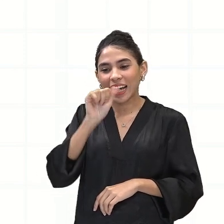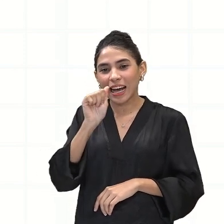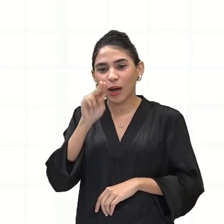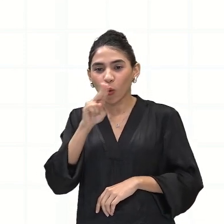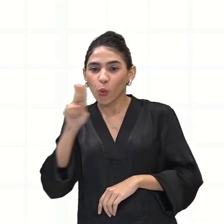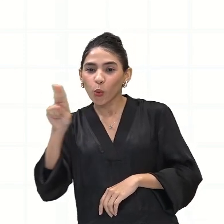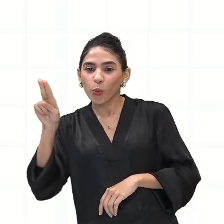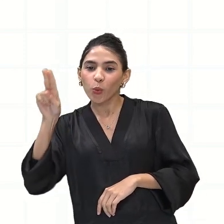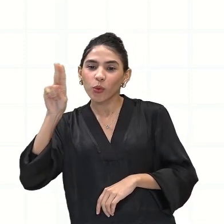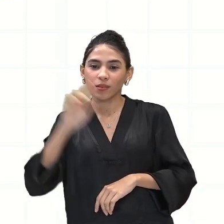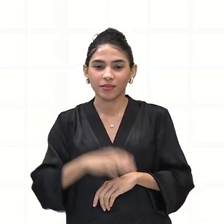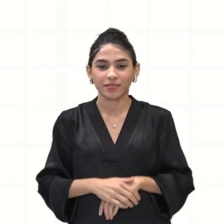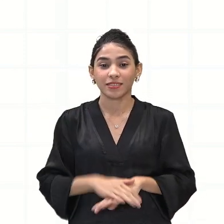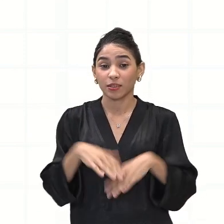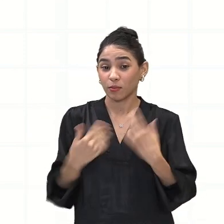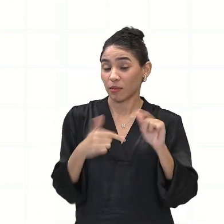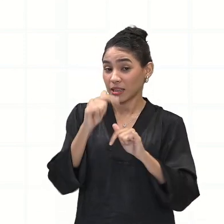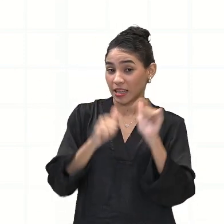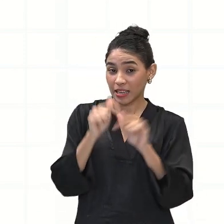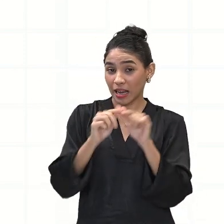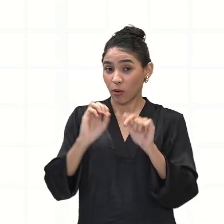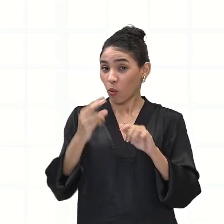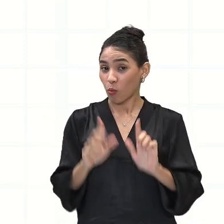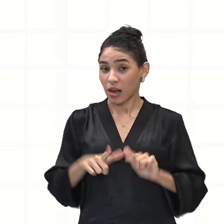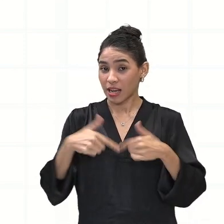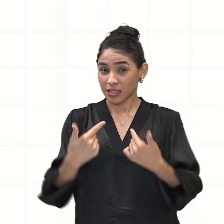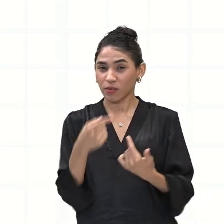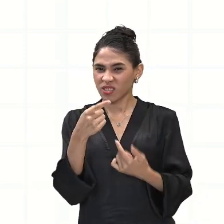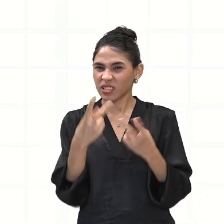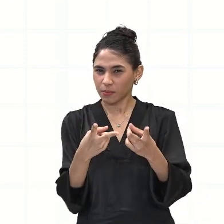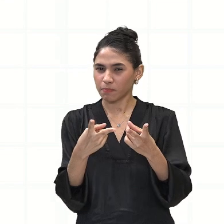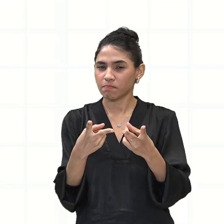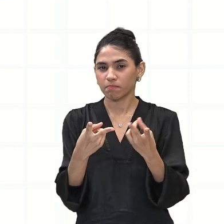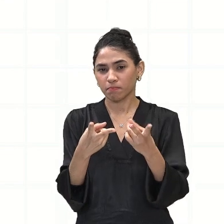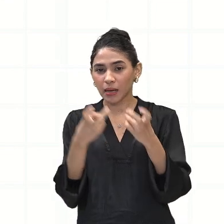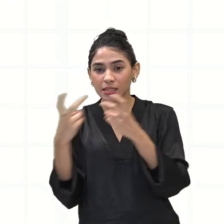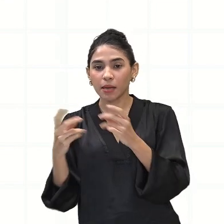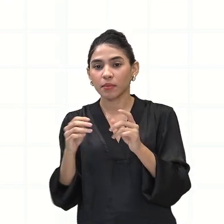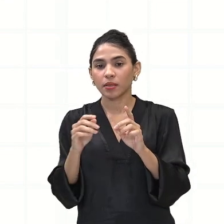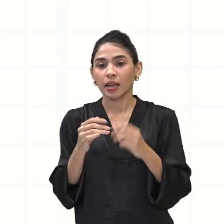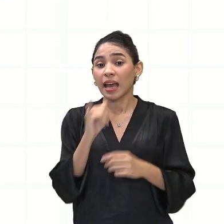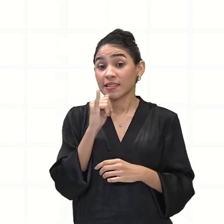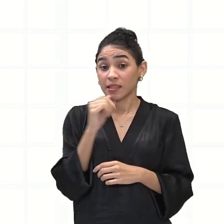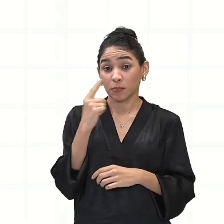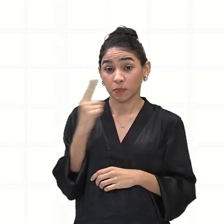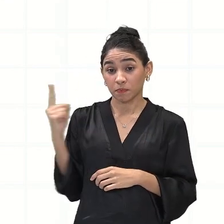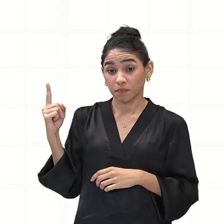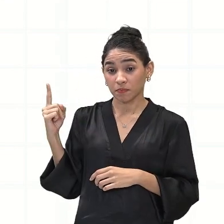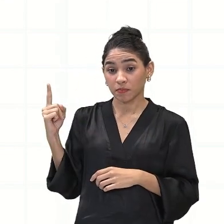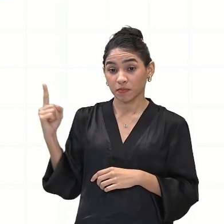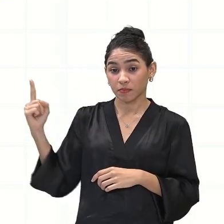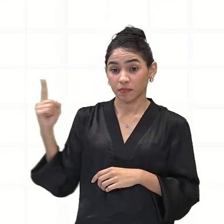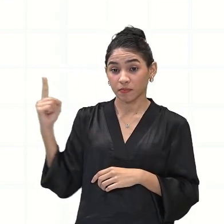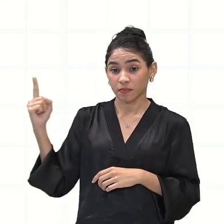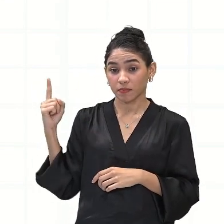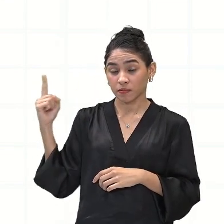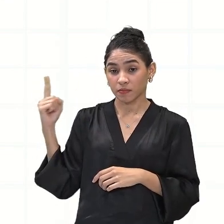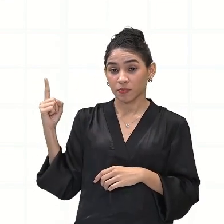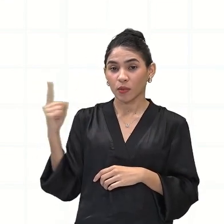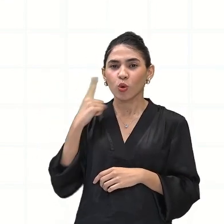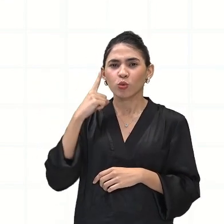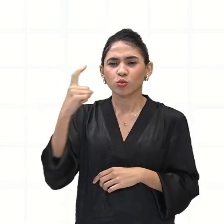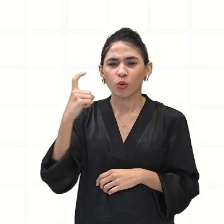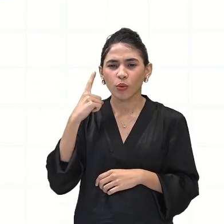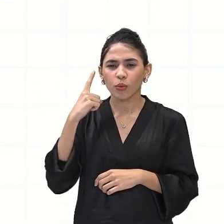Pode ser também de um objeto ou de uma ação. A gente vê muito em um quadrinho. Percebam aqui comigo. Boing,